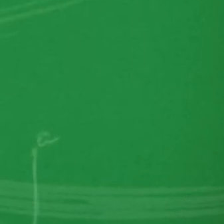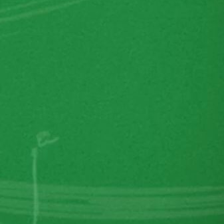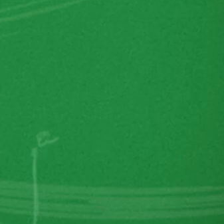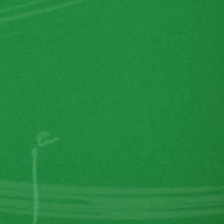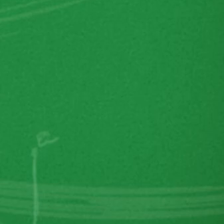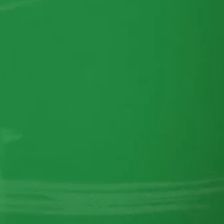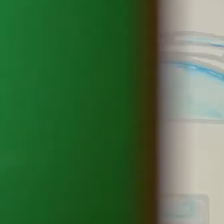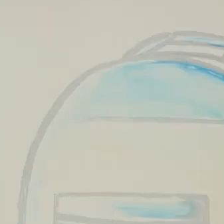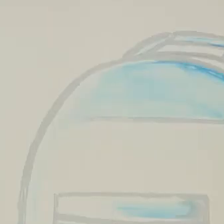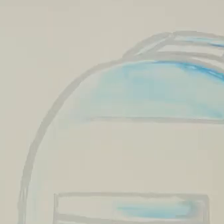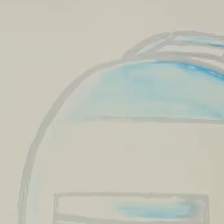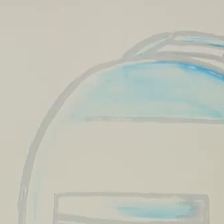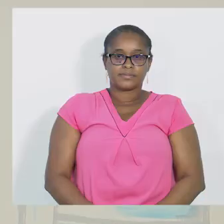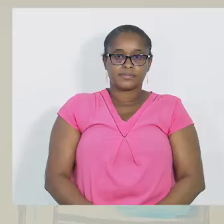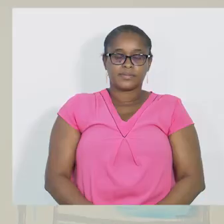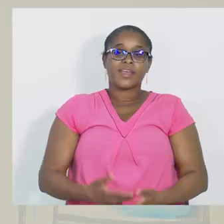C.